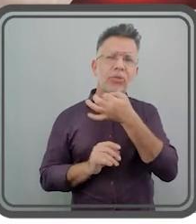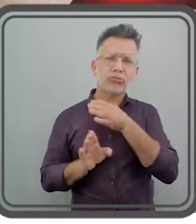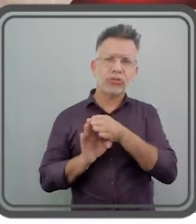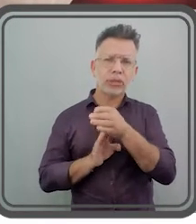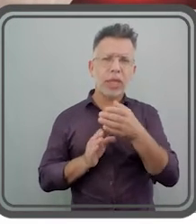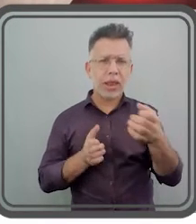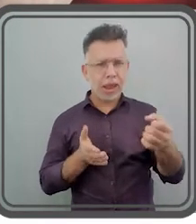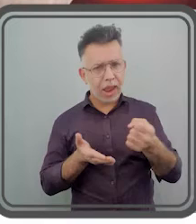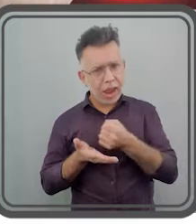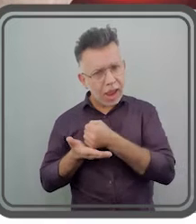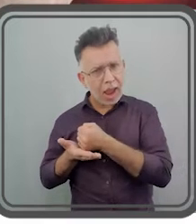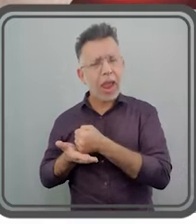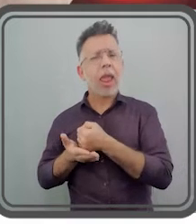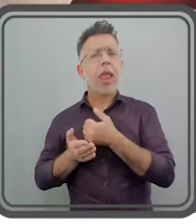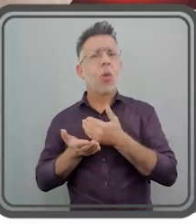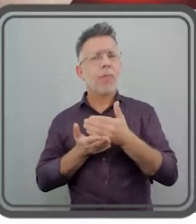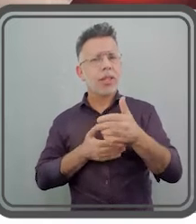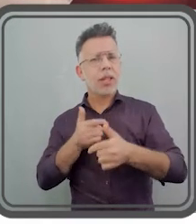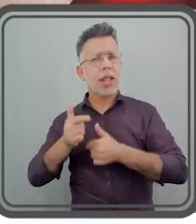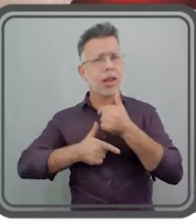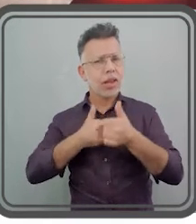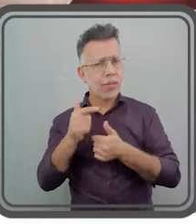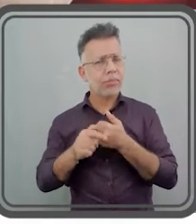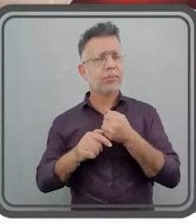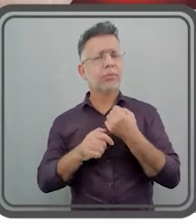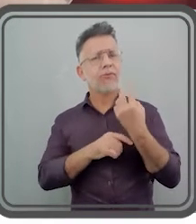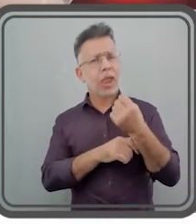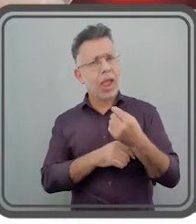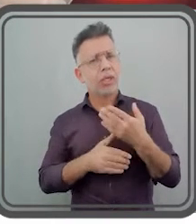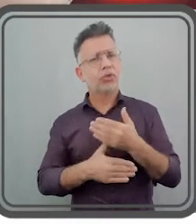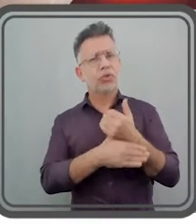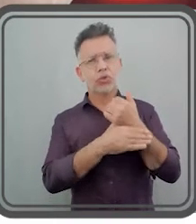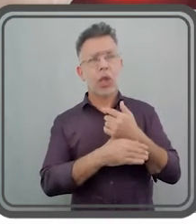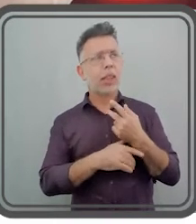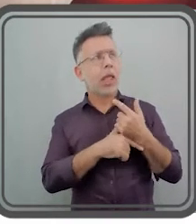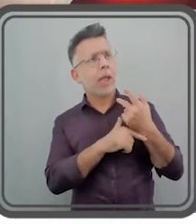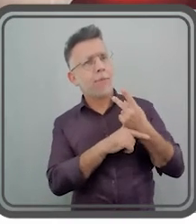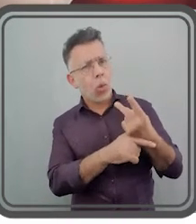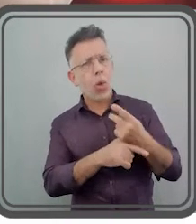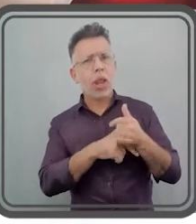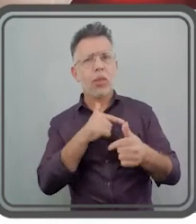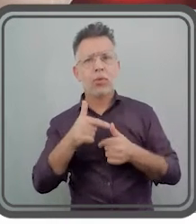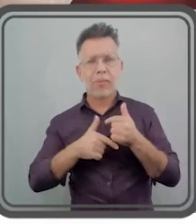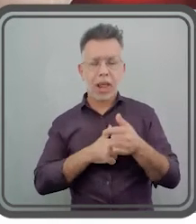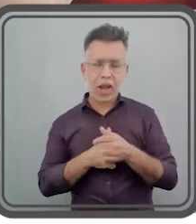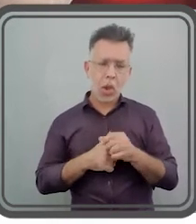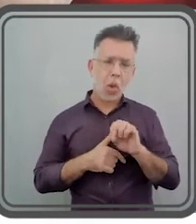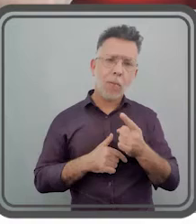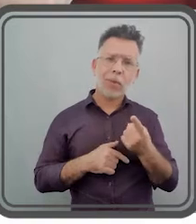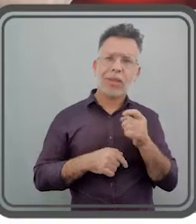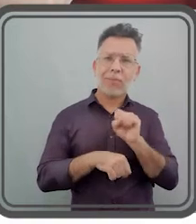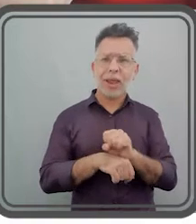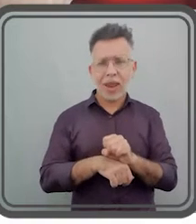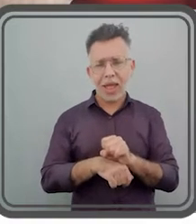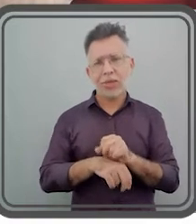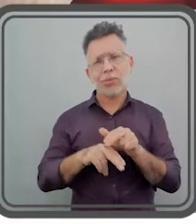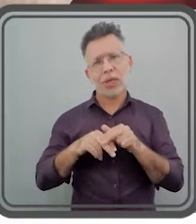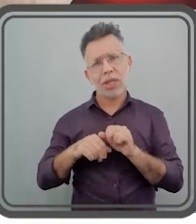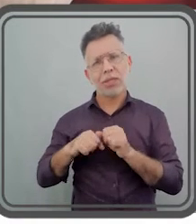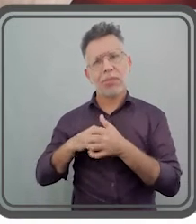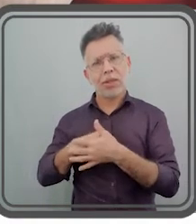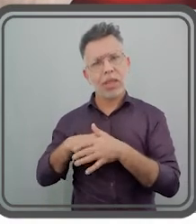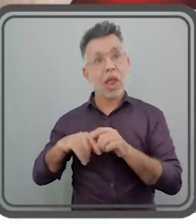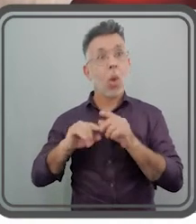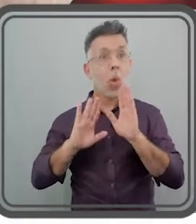dicas para quem quer entrar nesse mercado de viagens tecnologia o que tá procurando emprego ou porque está parado agora passa